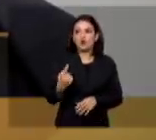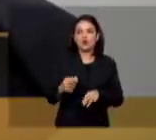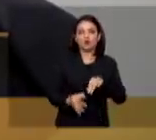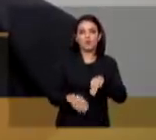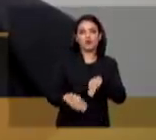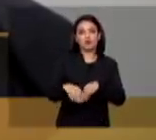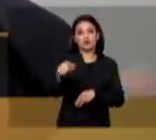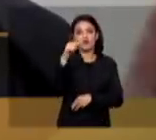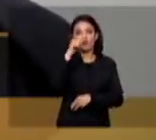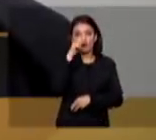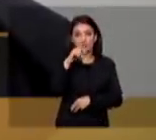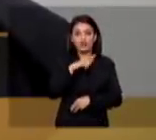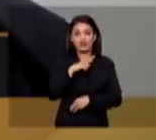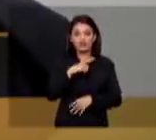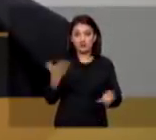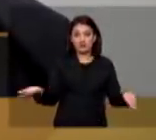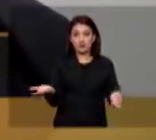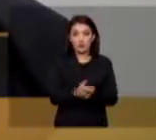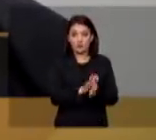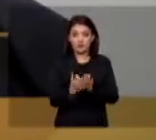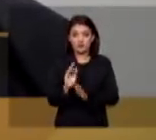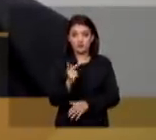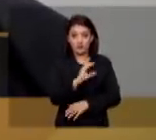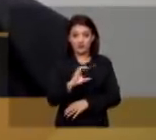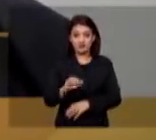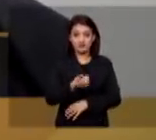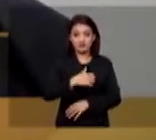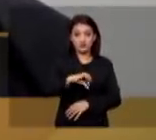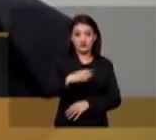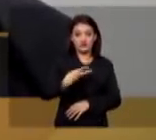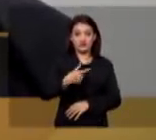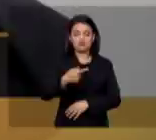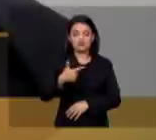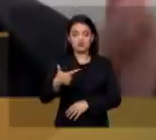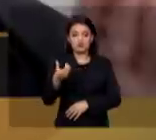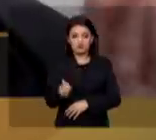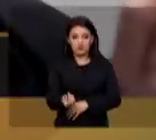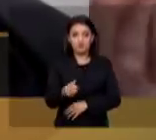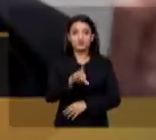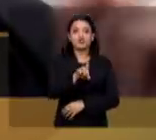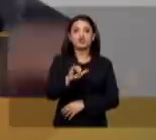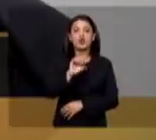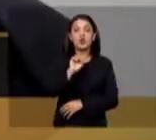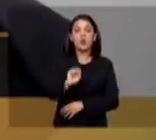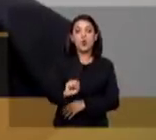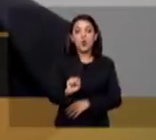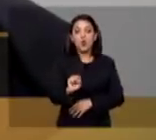ministro Edson Fachin, proferida nos autos do presidente habeas corpus 193.726, no dia